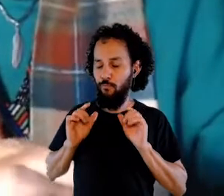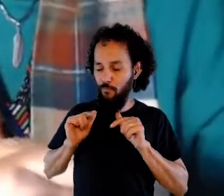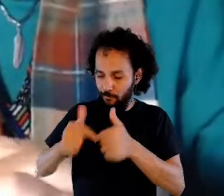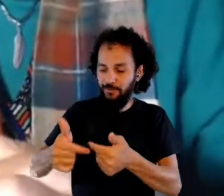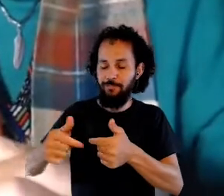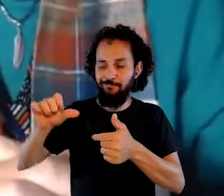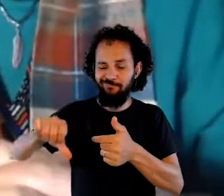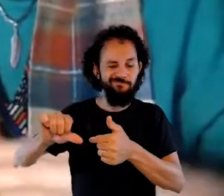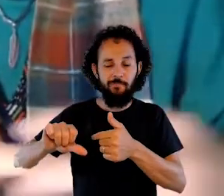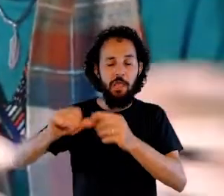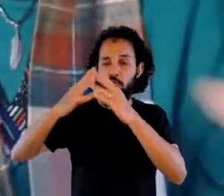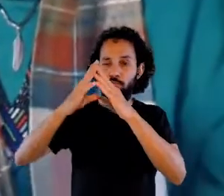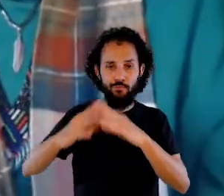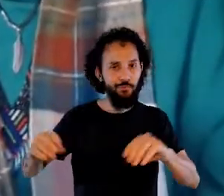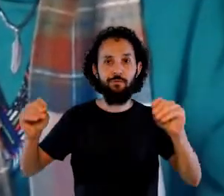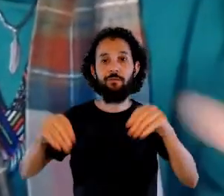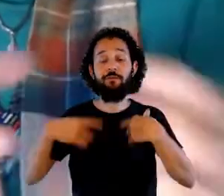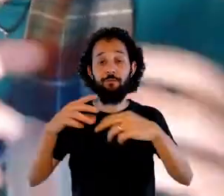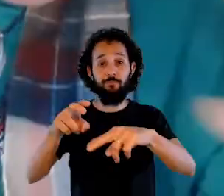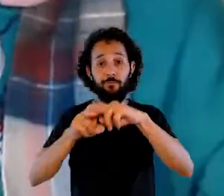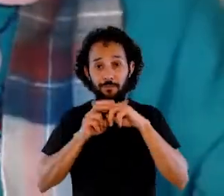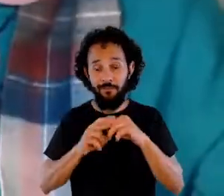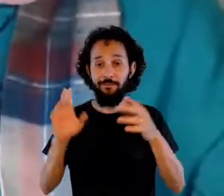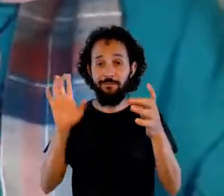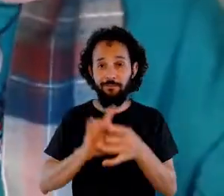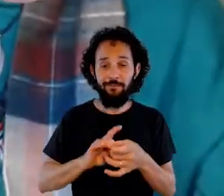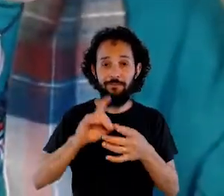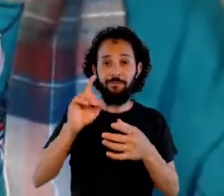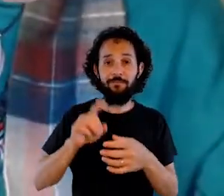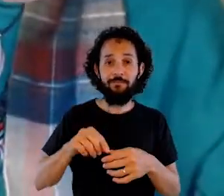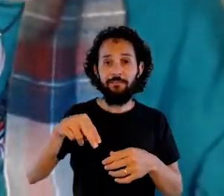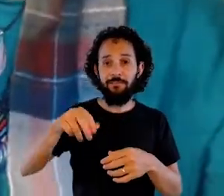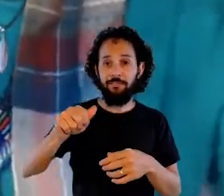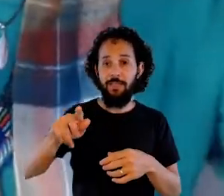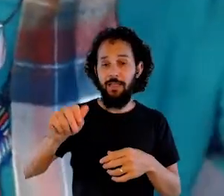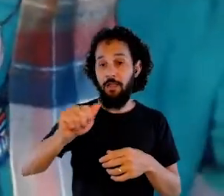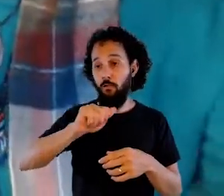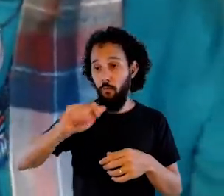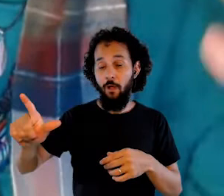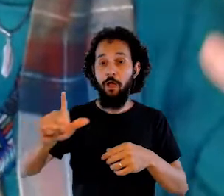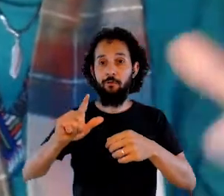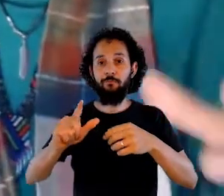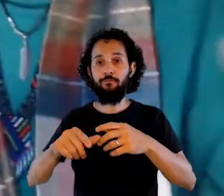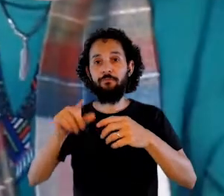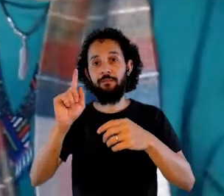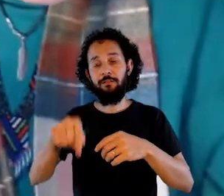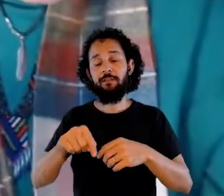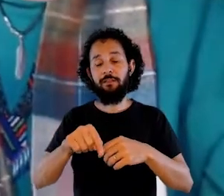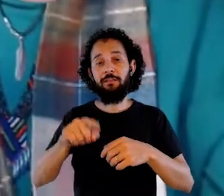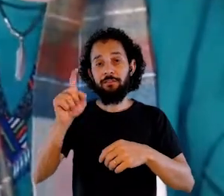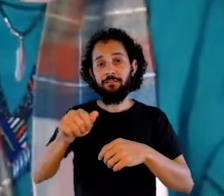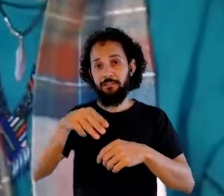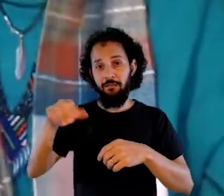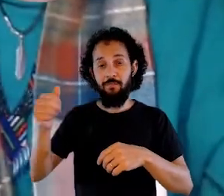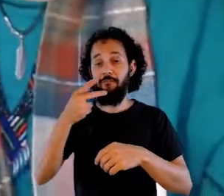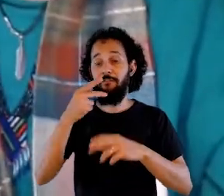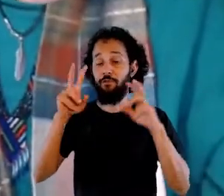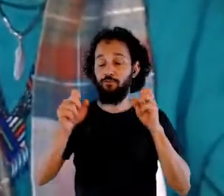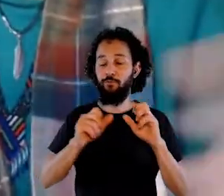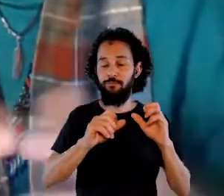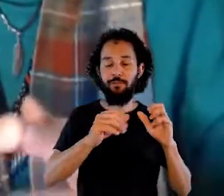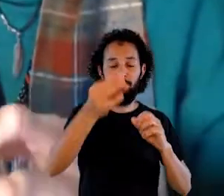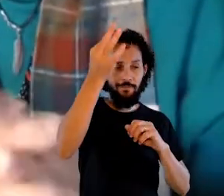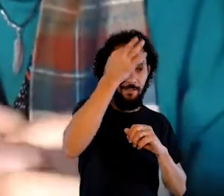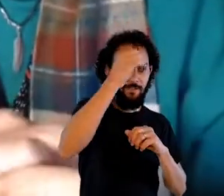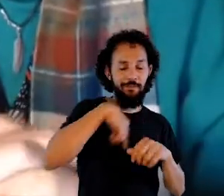que Castaneda poderia chamar do nagual, essa ponte que o xamã faz entre o sagrado e o profano, na verdade, é chamado